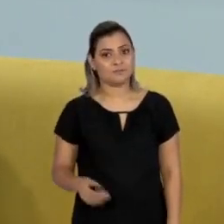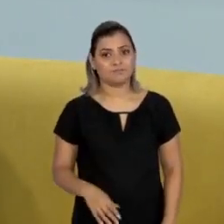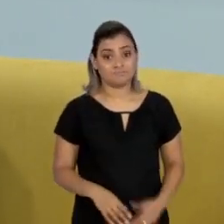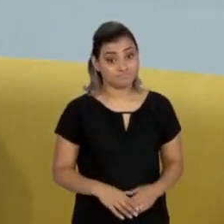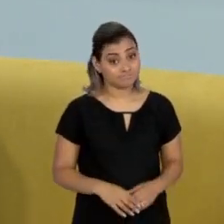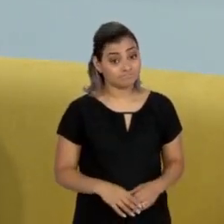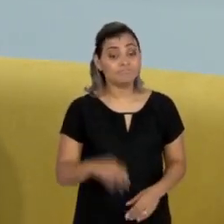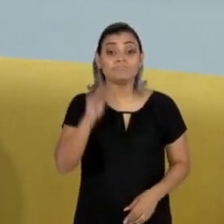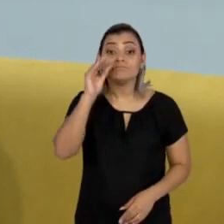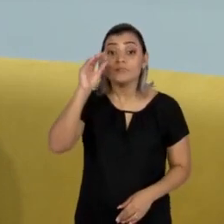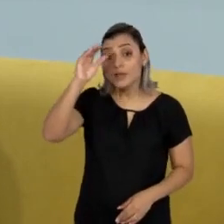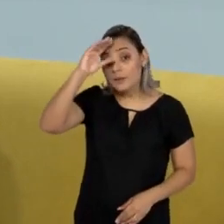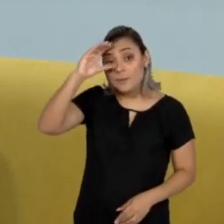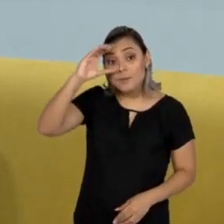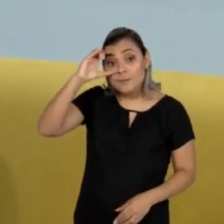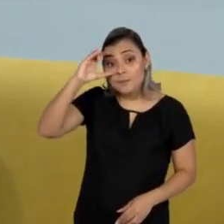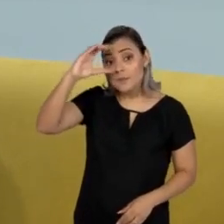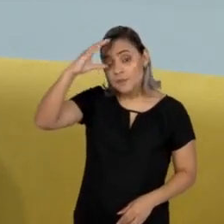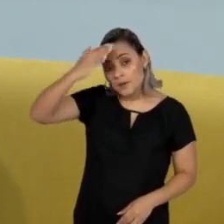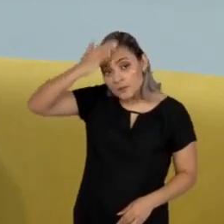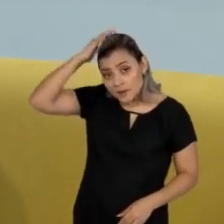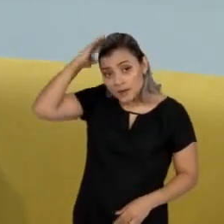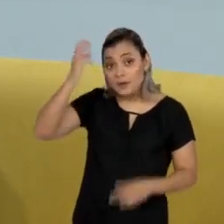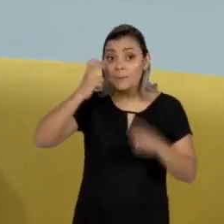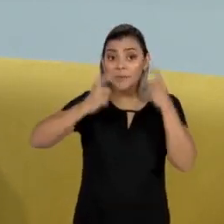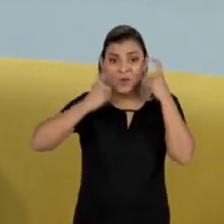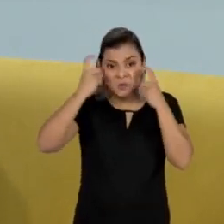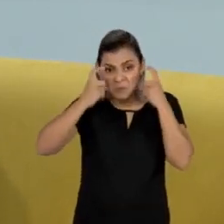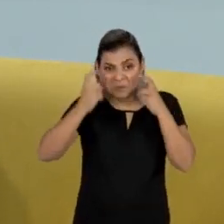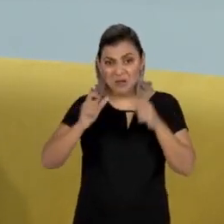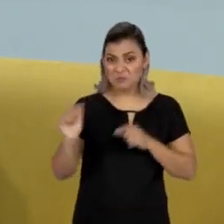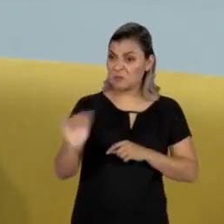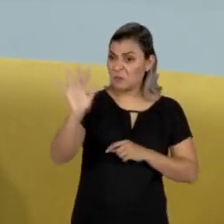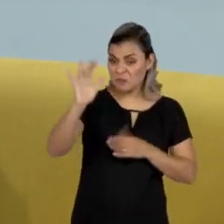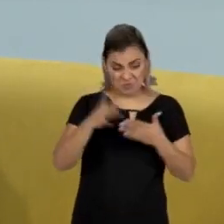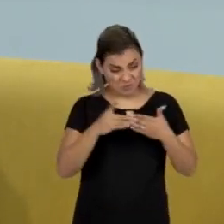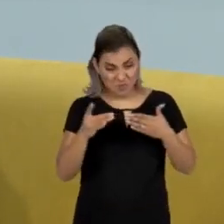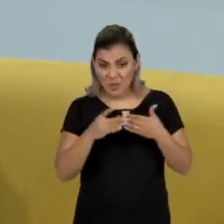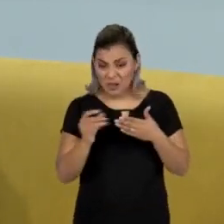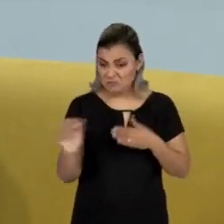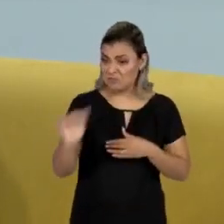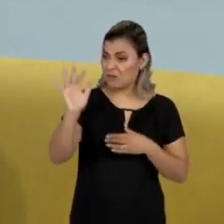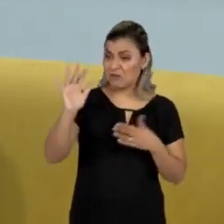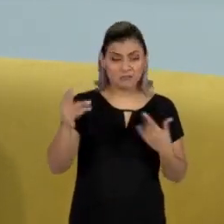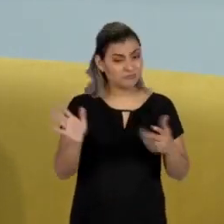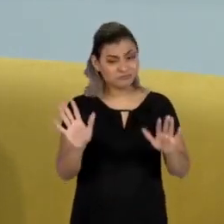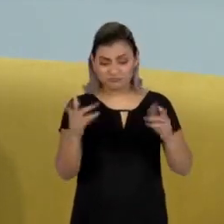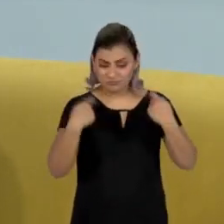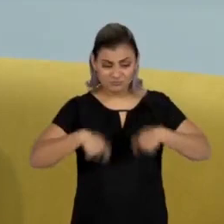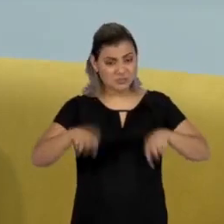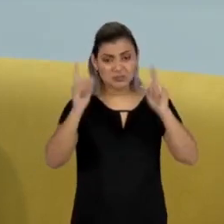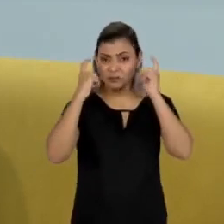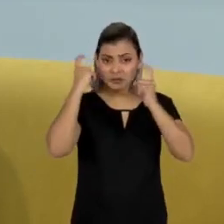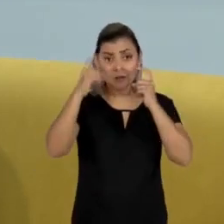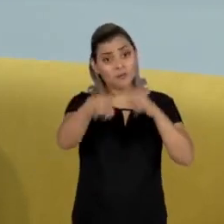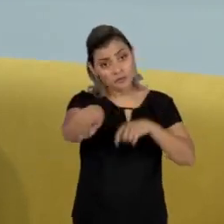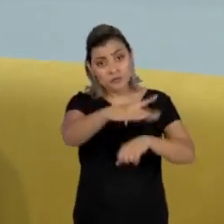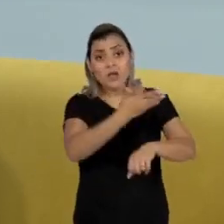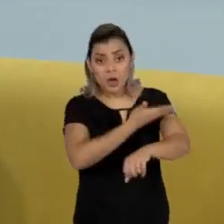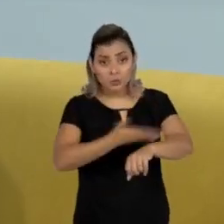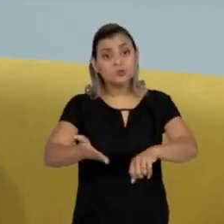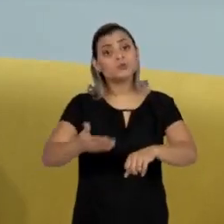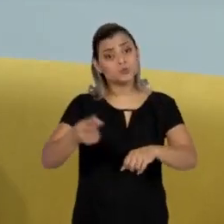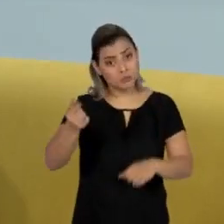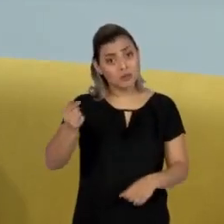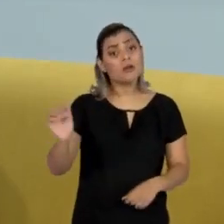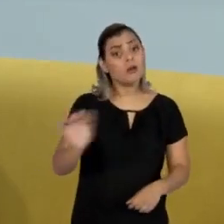4,24. Guedes disse não estar preocupado com a alta da moeda norte-americana e que é bom se acostumar com o câmbio